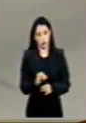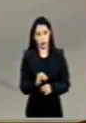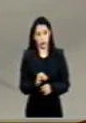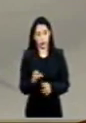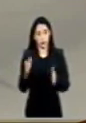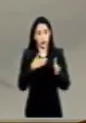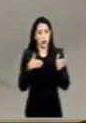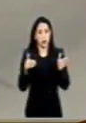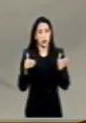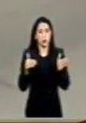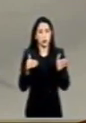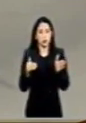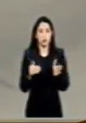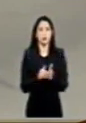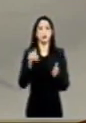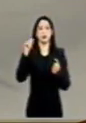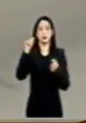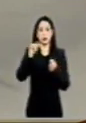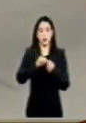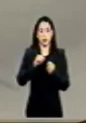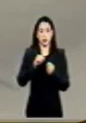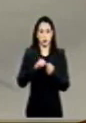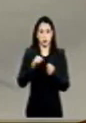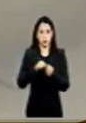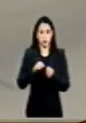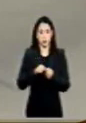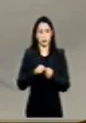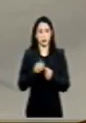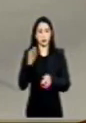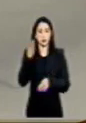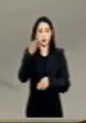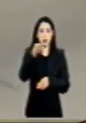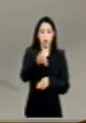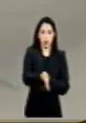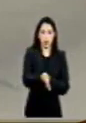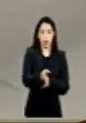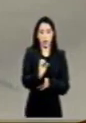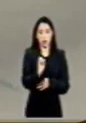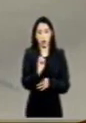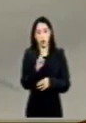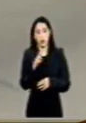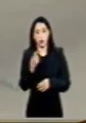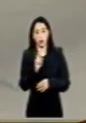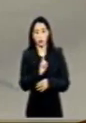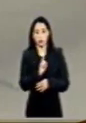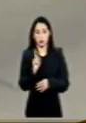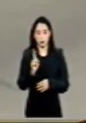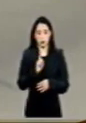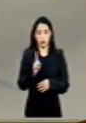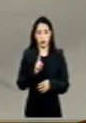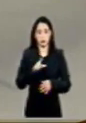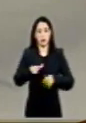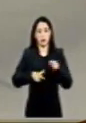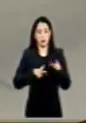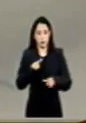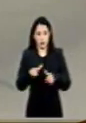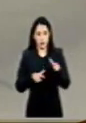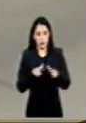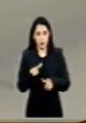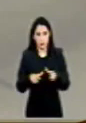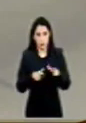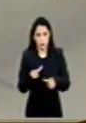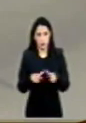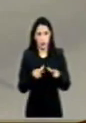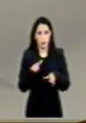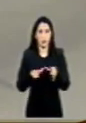Toda medida que implicar, direta ou indiretamente, em restrição da atividade parlamentar, que vá ser